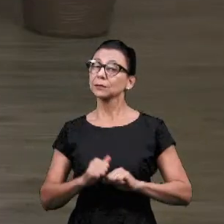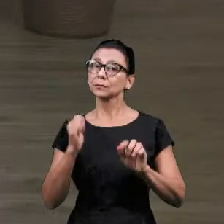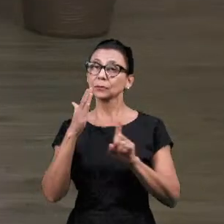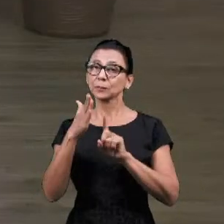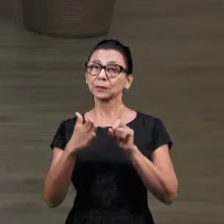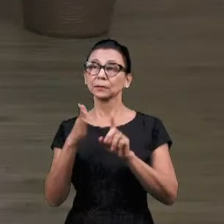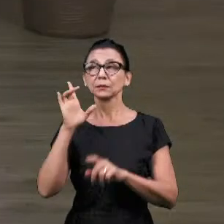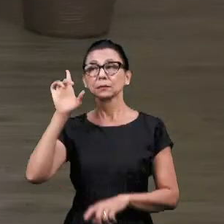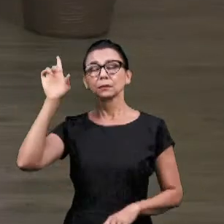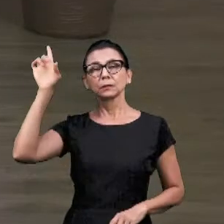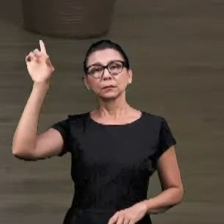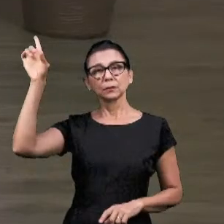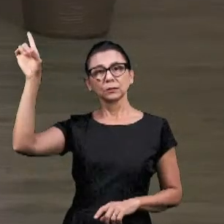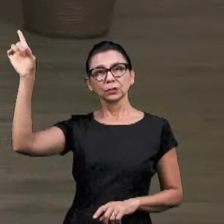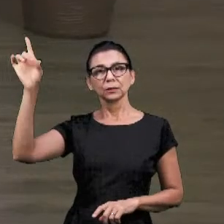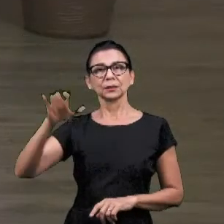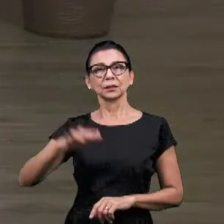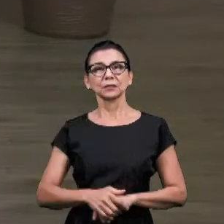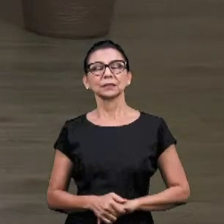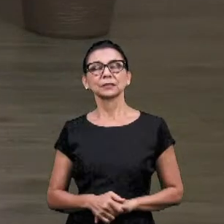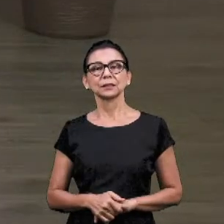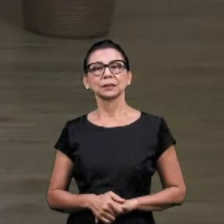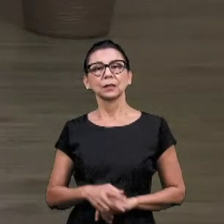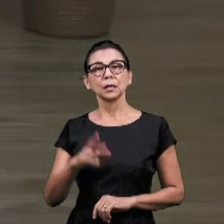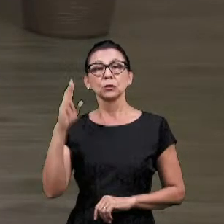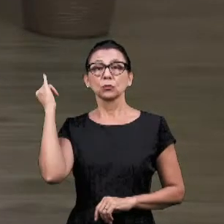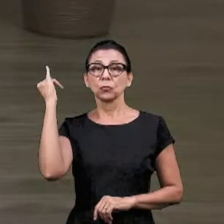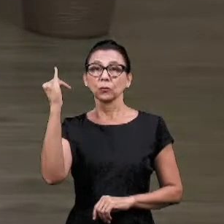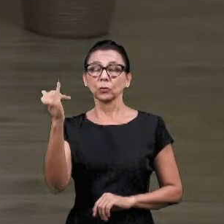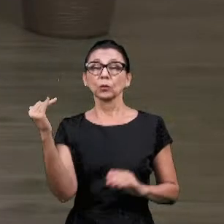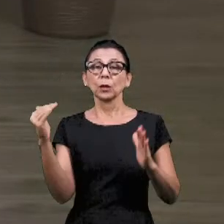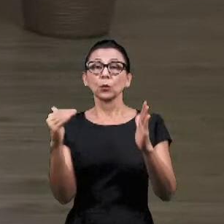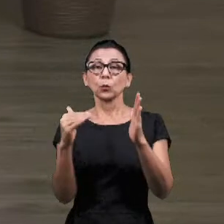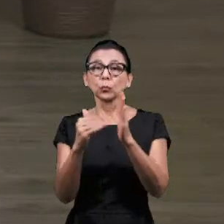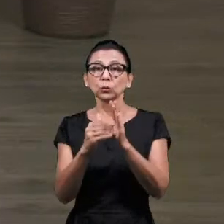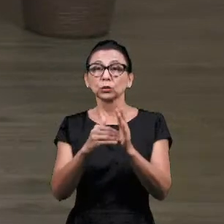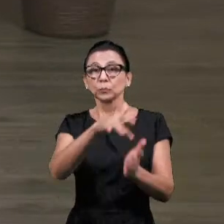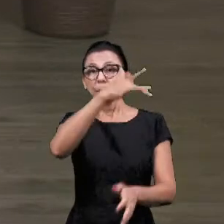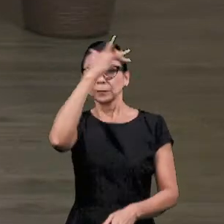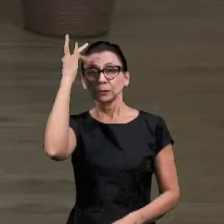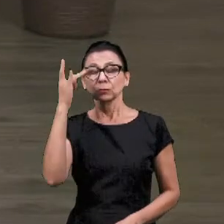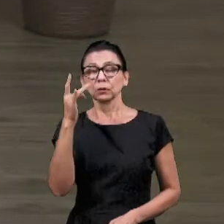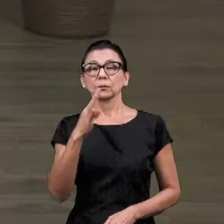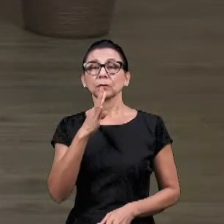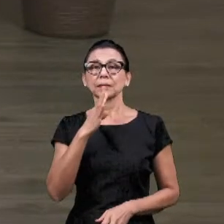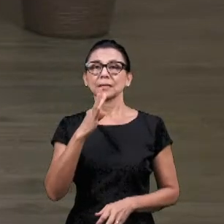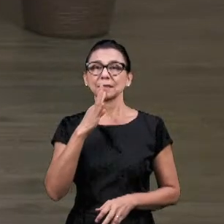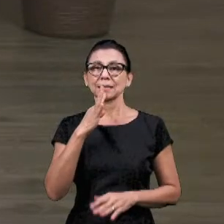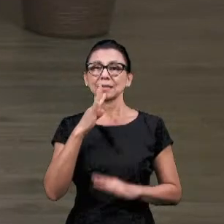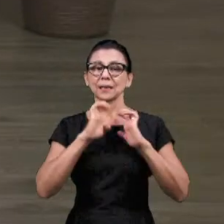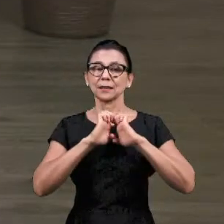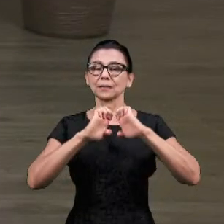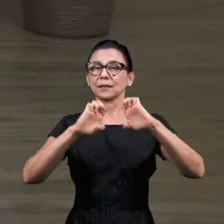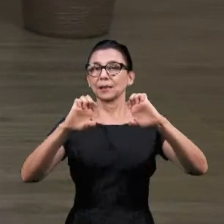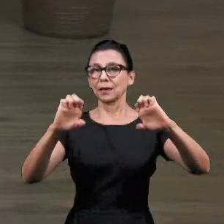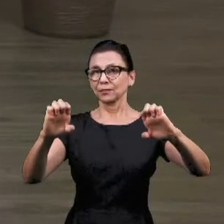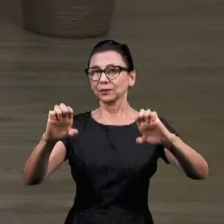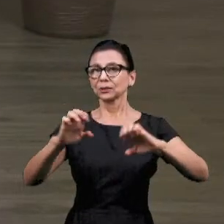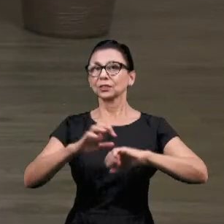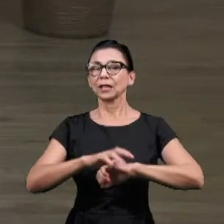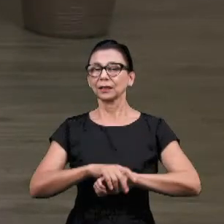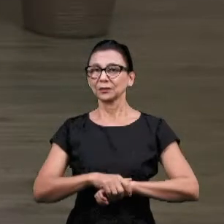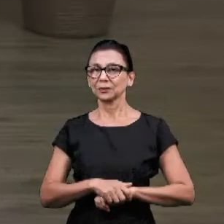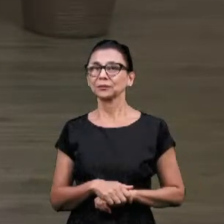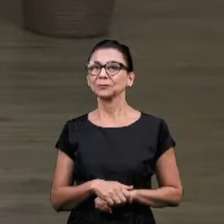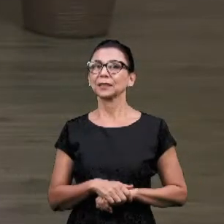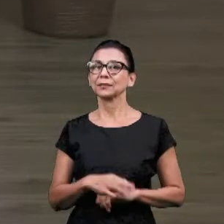última pessoa ouvir acerca desse evangelho, então esse dia maravilhoso que nós aguardamos, a volta de Jesus, vai